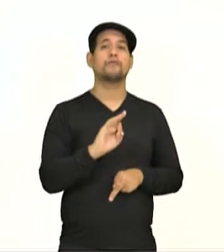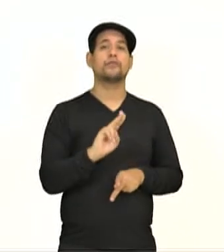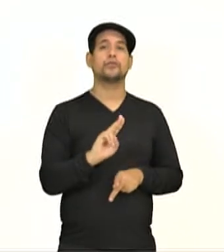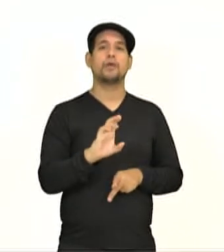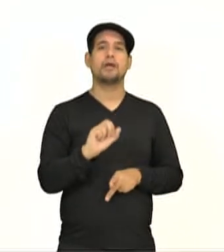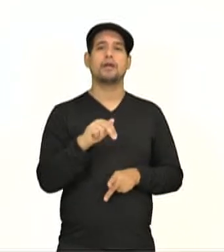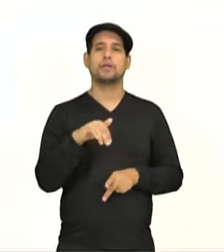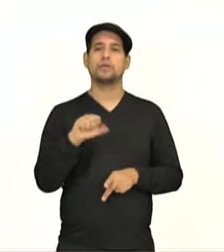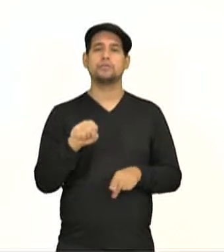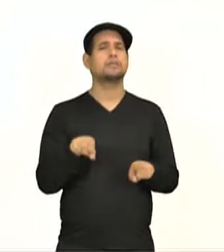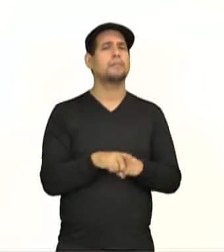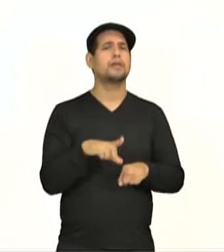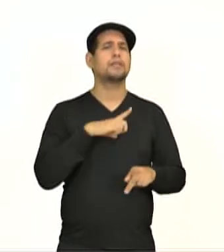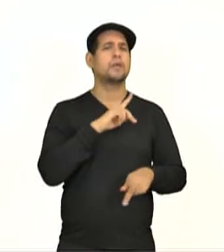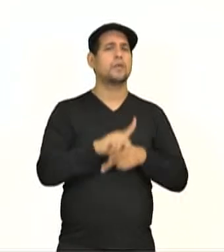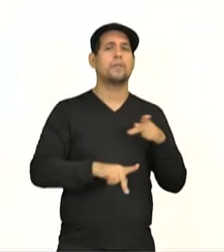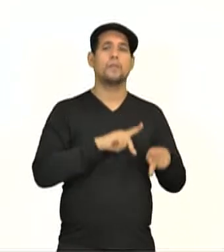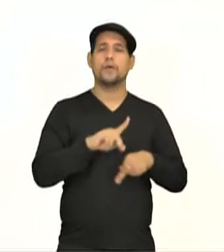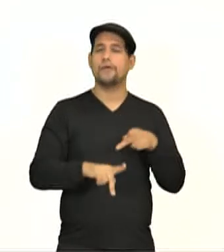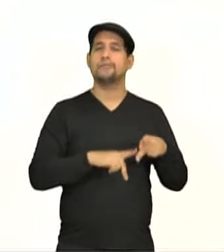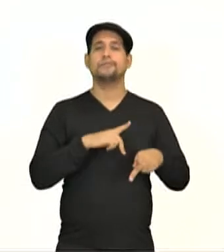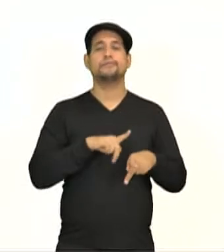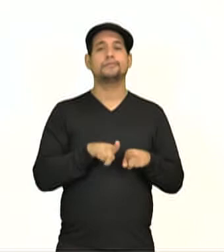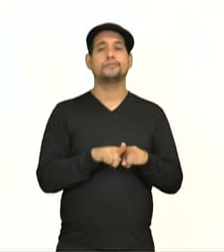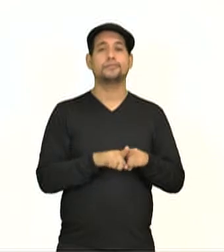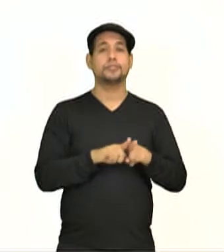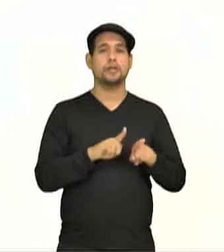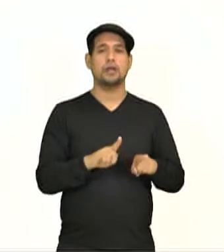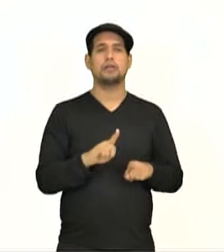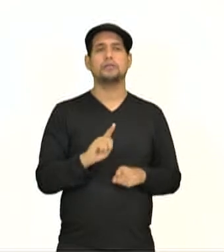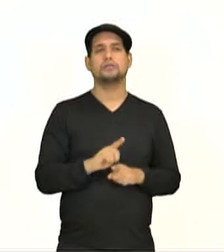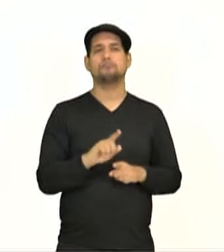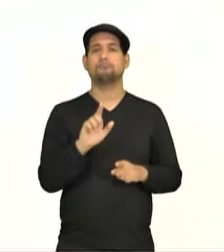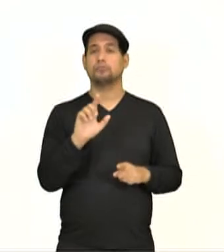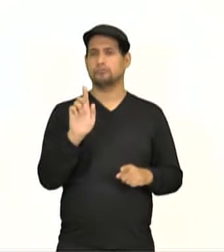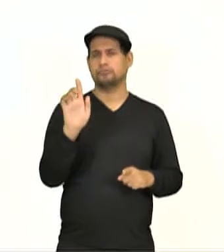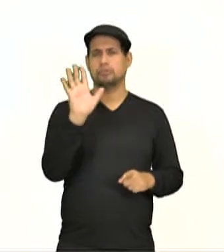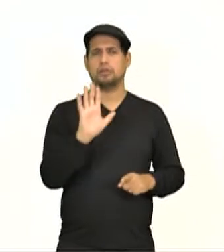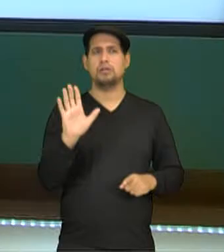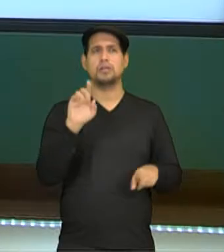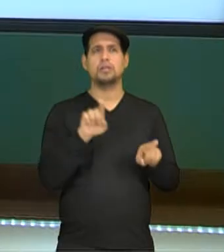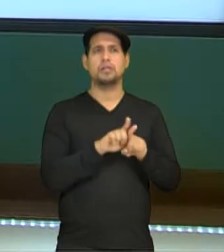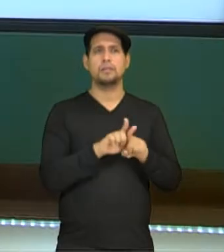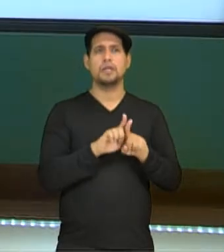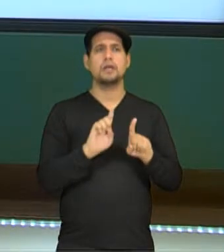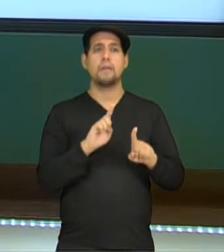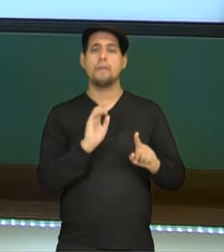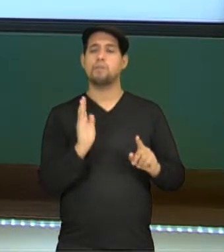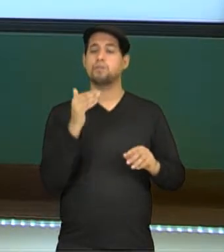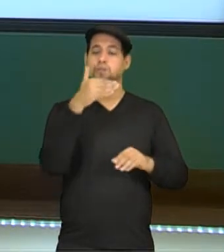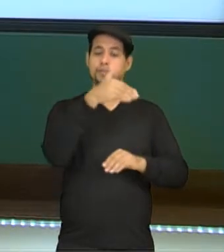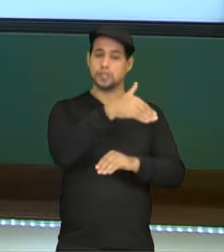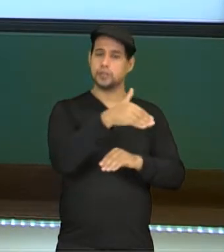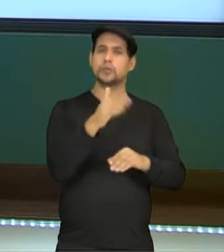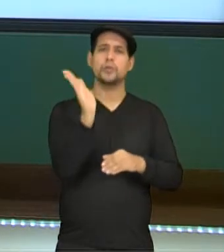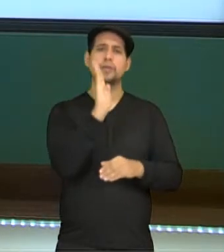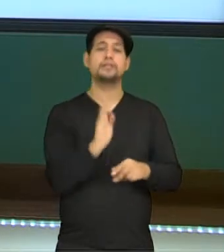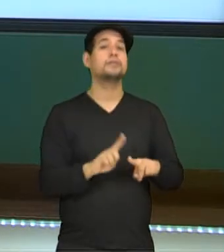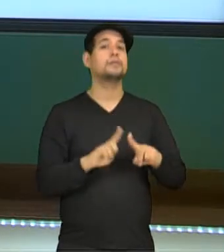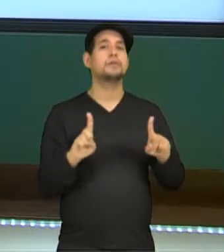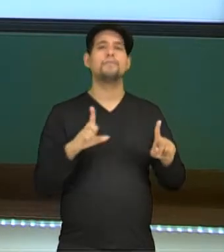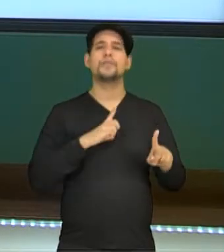ter aqui os povos do tronco G, nessa região aqui mais ao interior do Brasil. Então aí